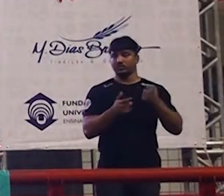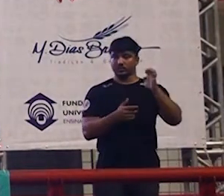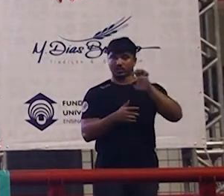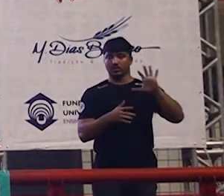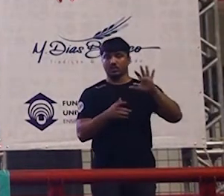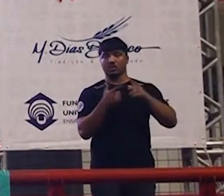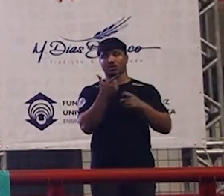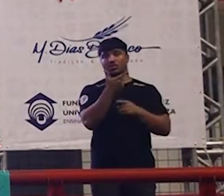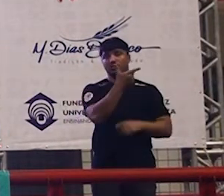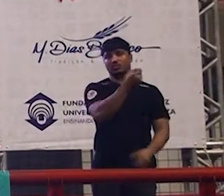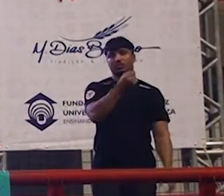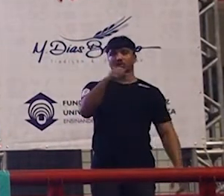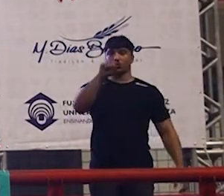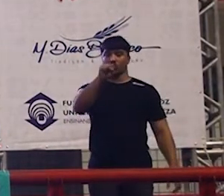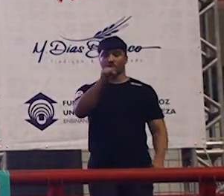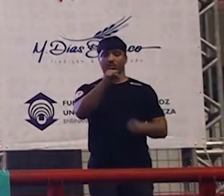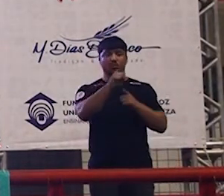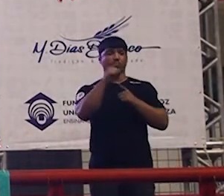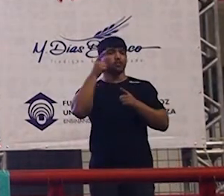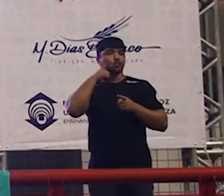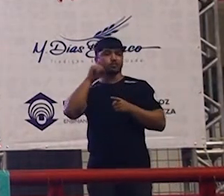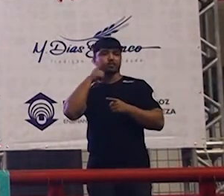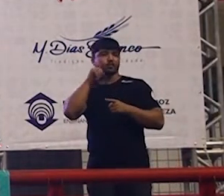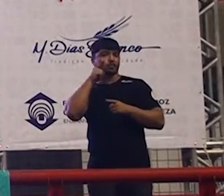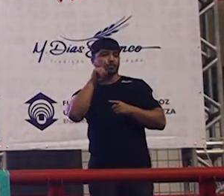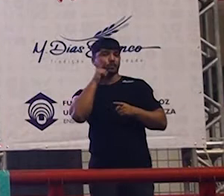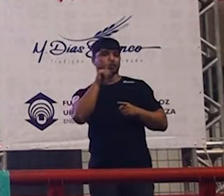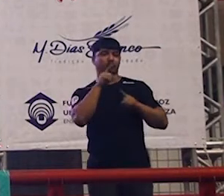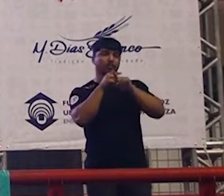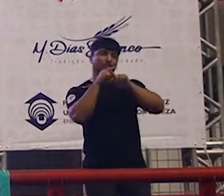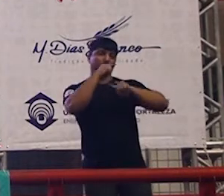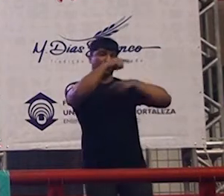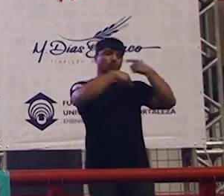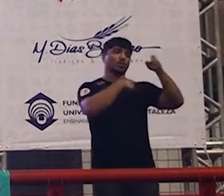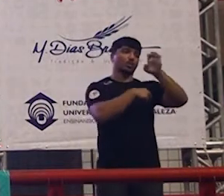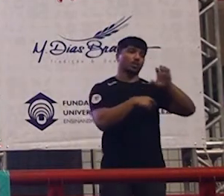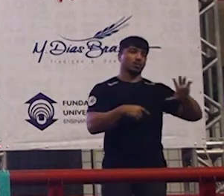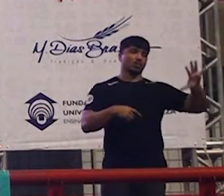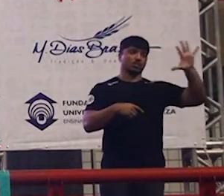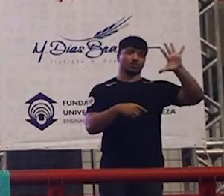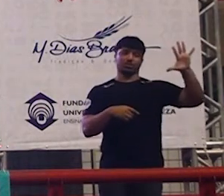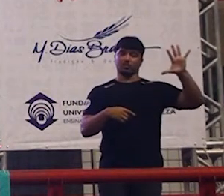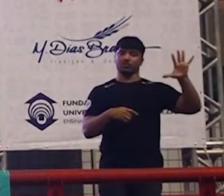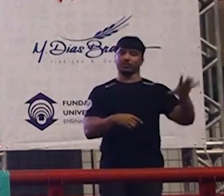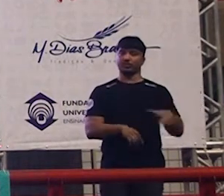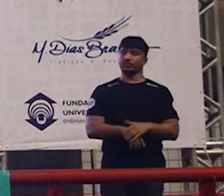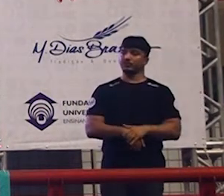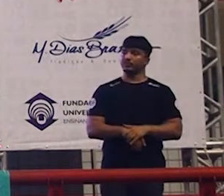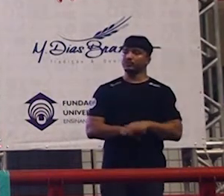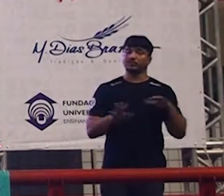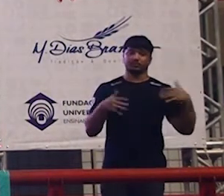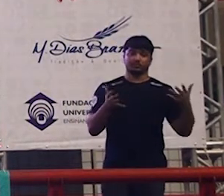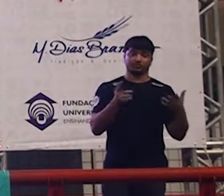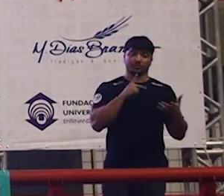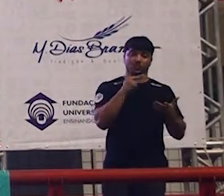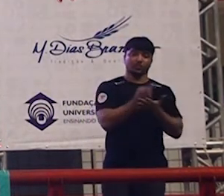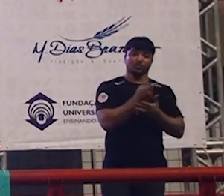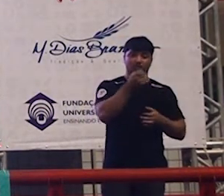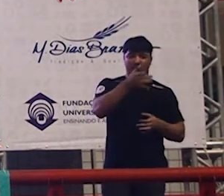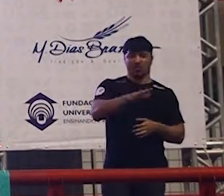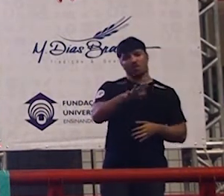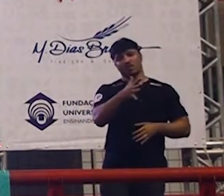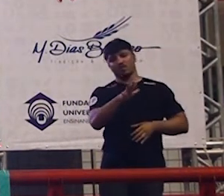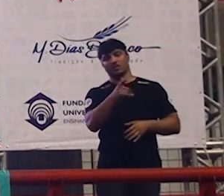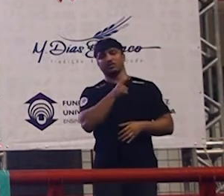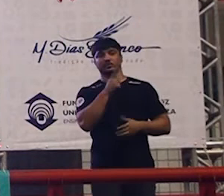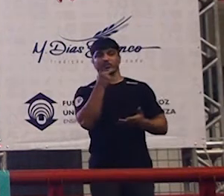A crise de 2008 ocorreu nos Estados Unidos, depois chegou à Europa, e ele provavelmente fez isso